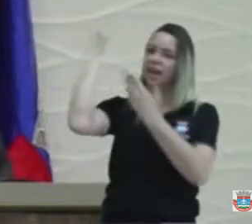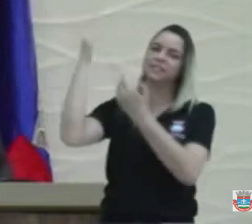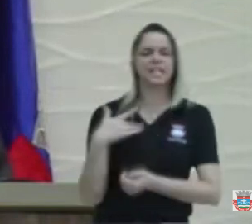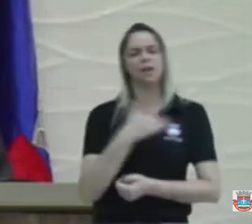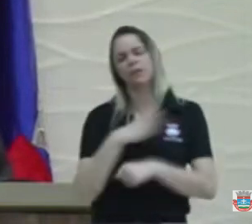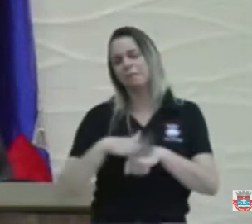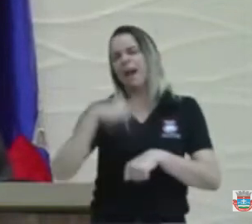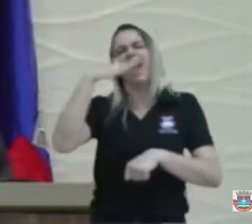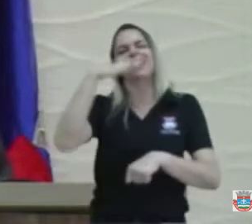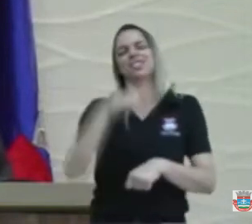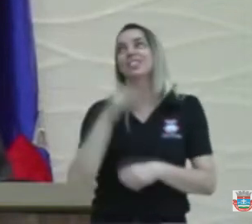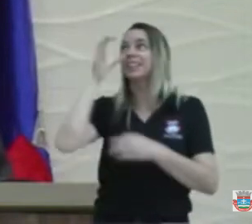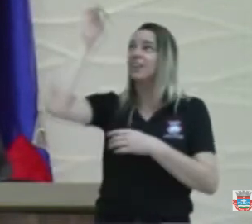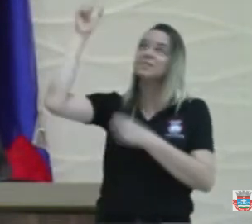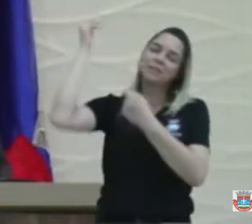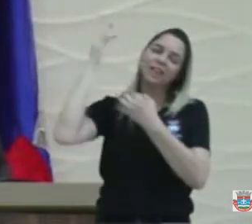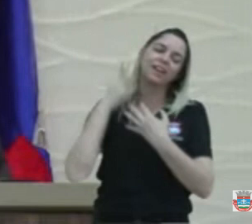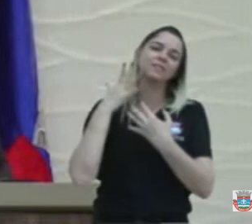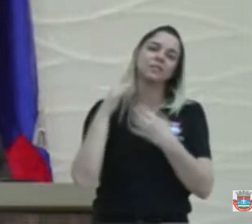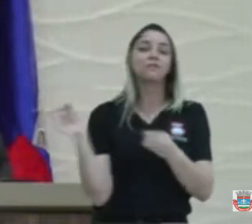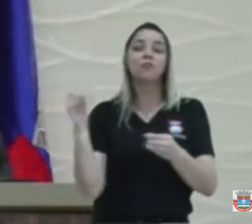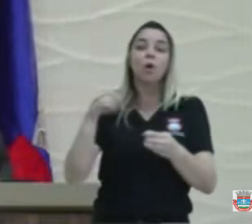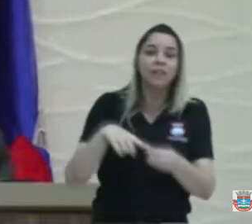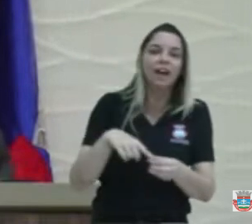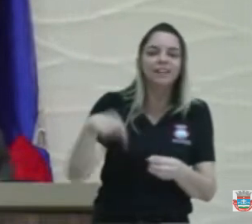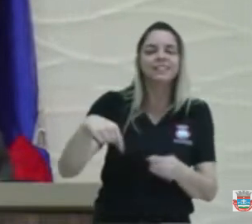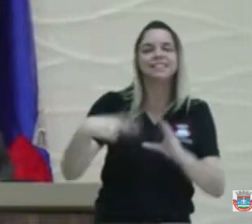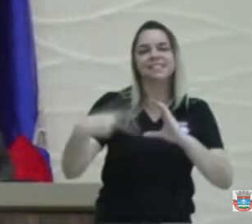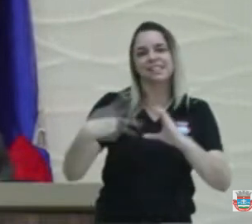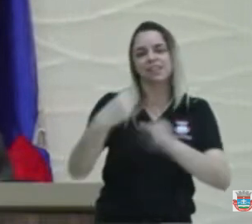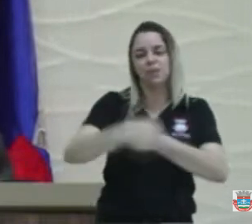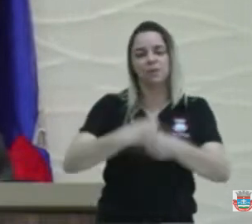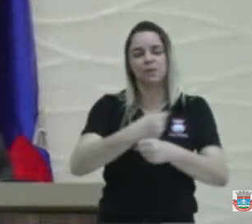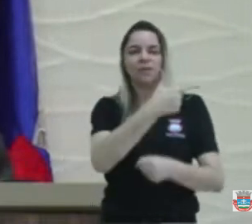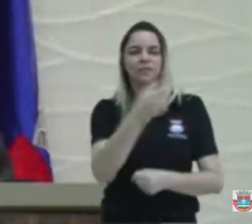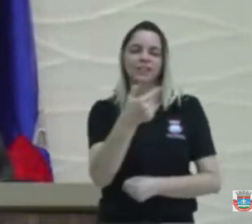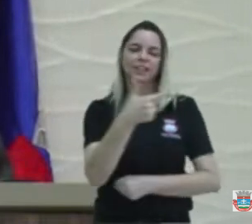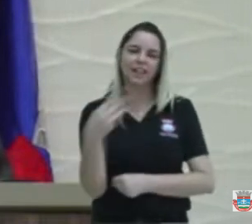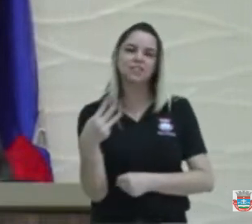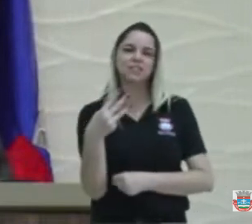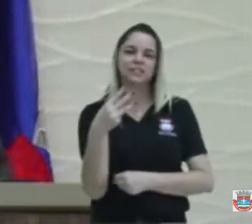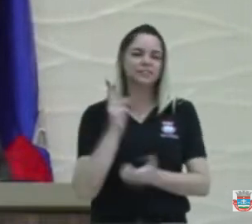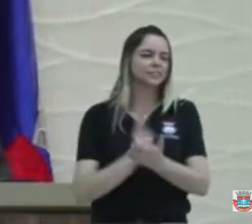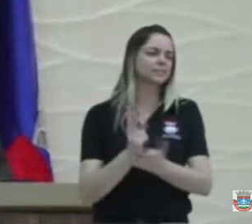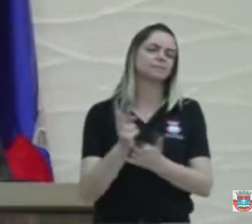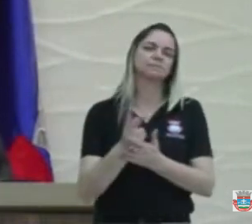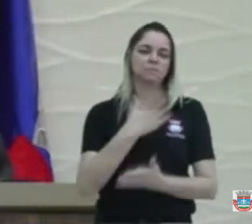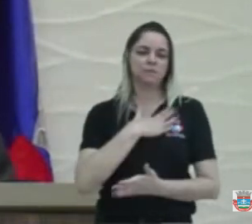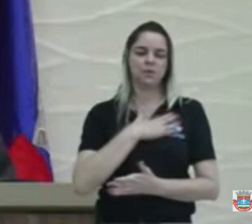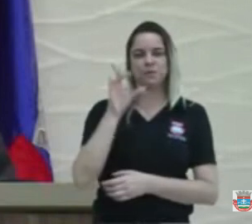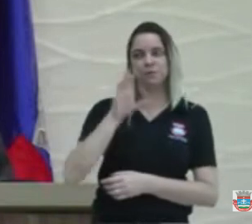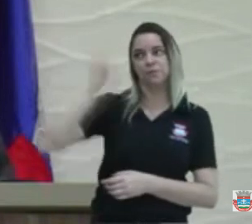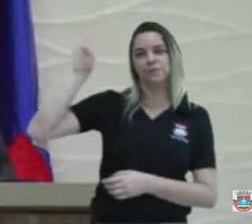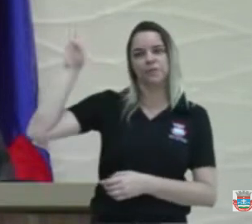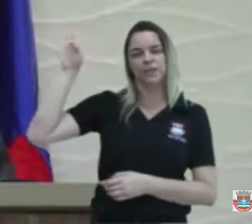saúde, ainda que eu possa voltar a essa casa no ano de 2023 e todos os anos desse meu mandato. Meu